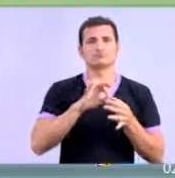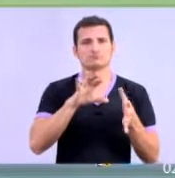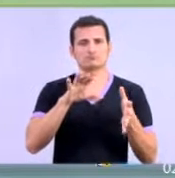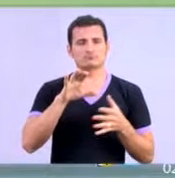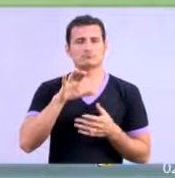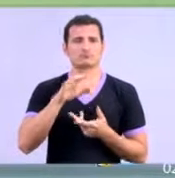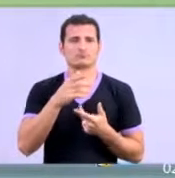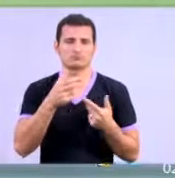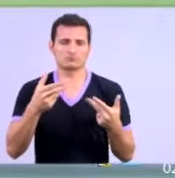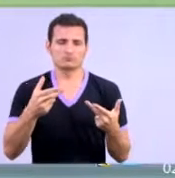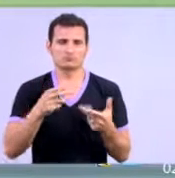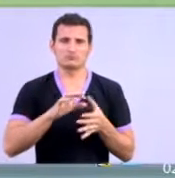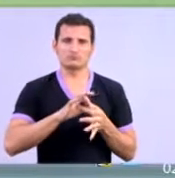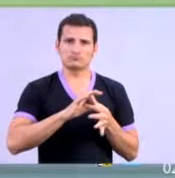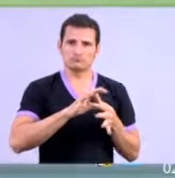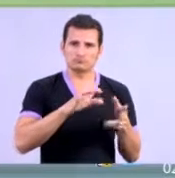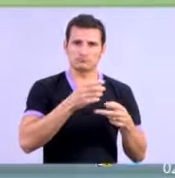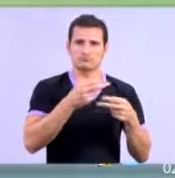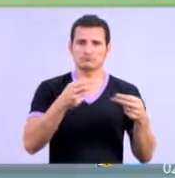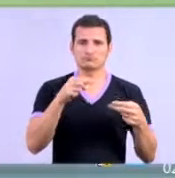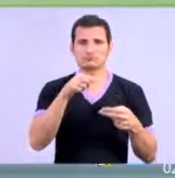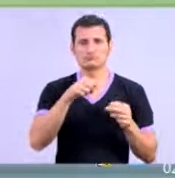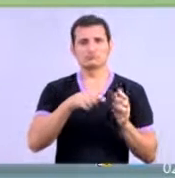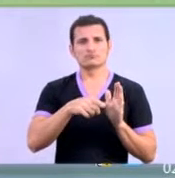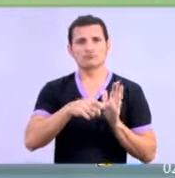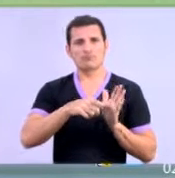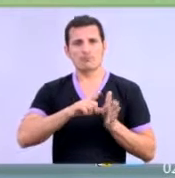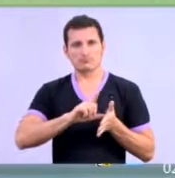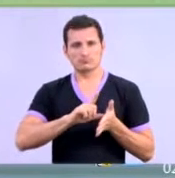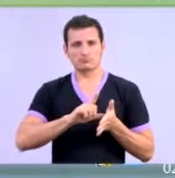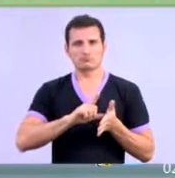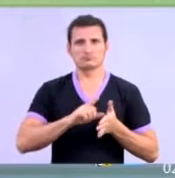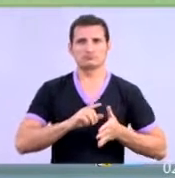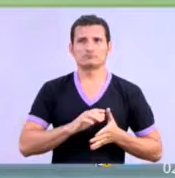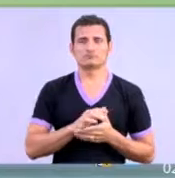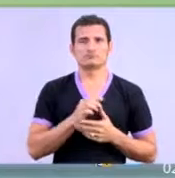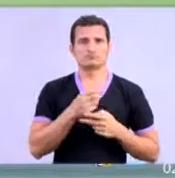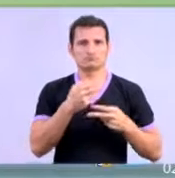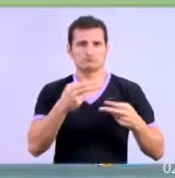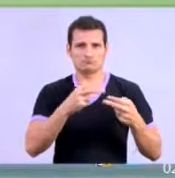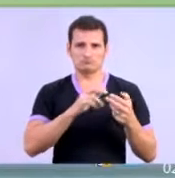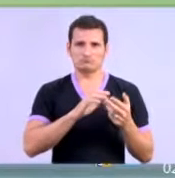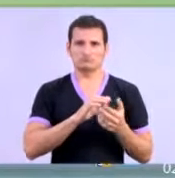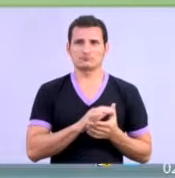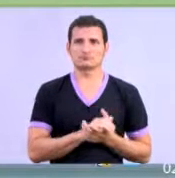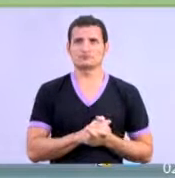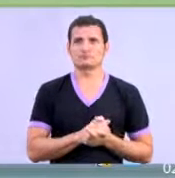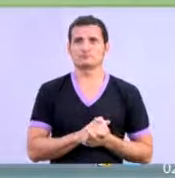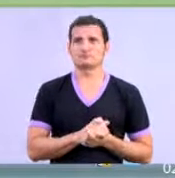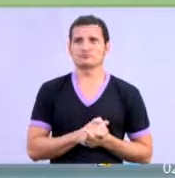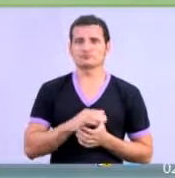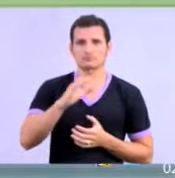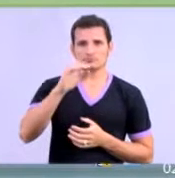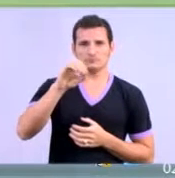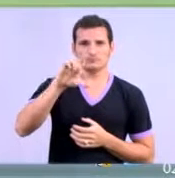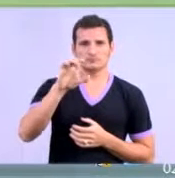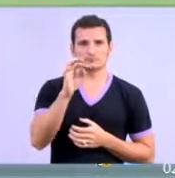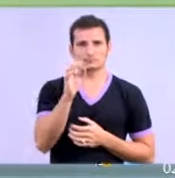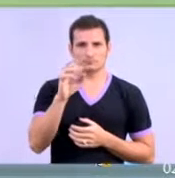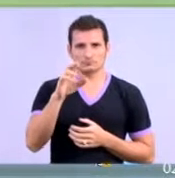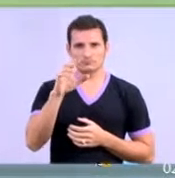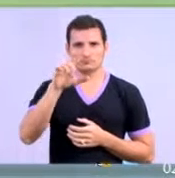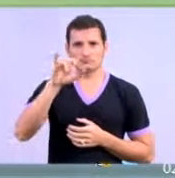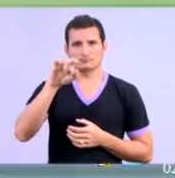né? Eles sempre são executados no momento antes do objeto ser destruído. E no caso, como eu falei, o coletor de lixo